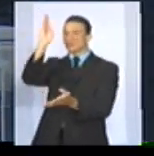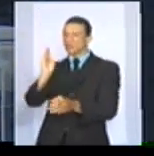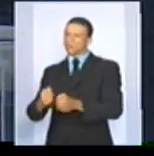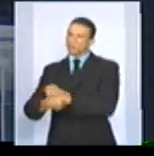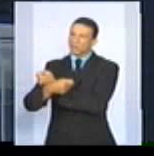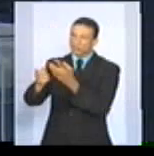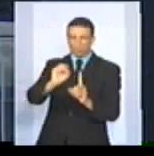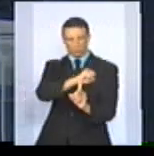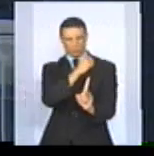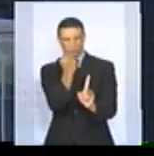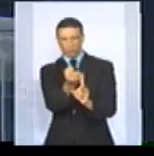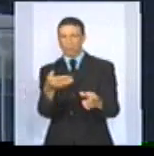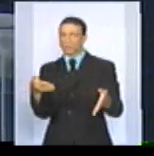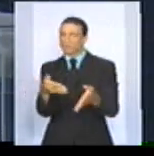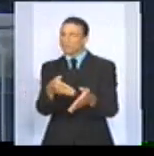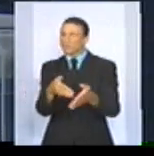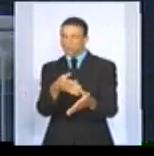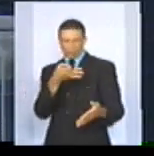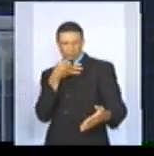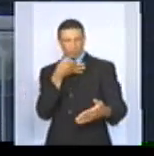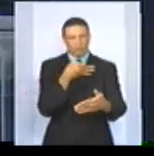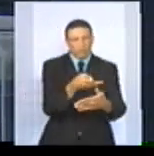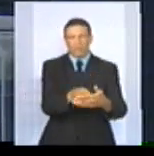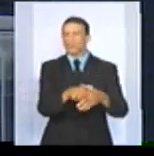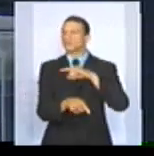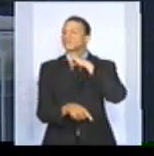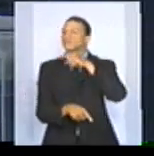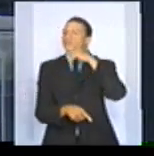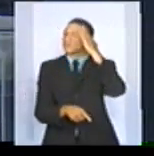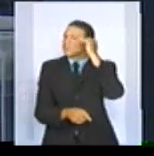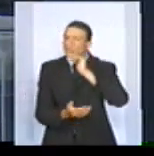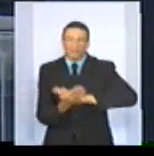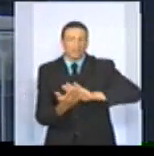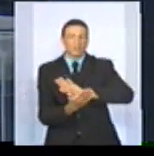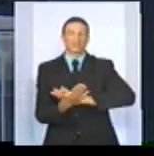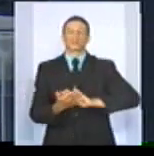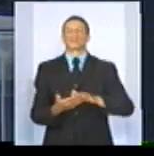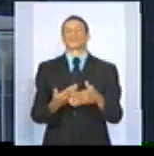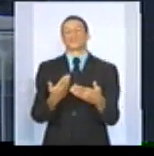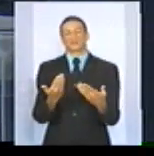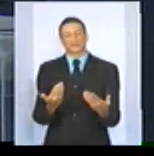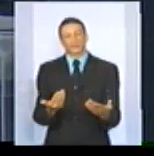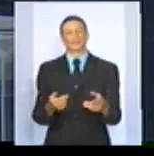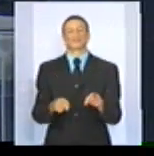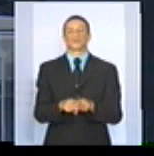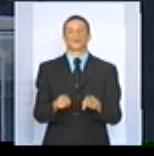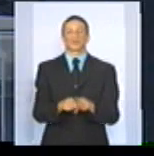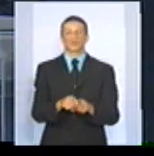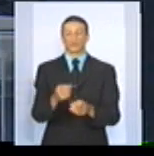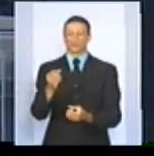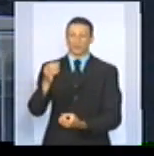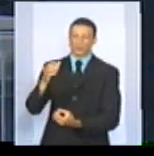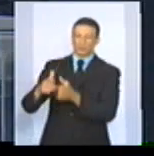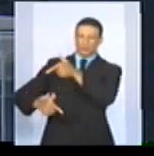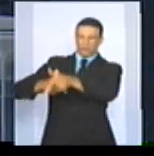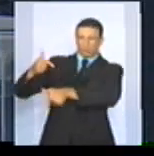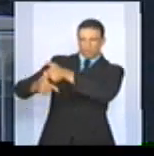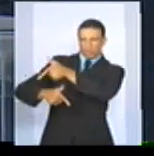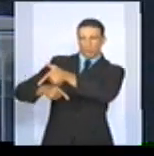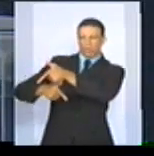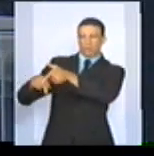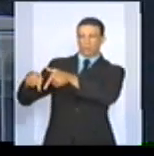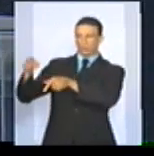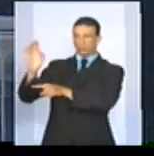tome conhecimento das nossas ideias e aspirações, nós criadores, né? Poucas são as obras cinematográficas brasileiras